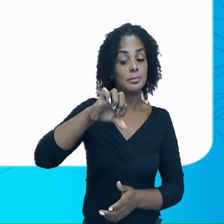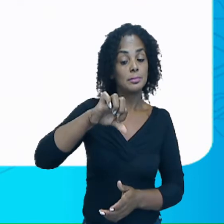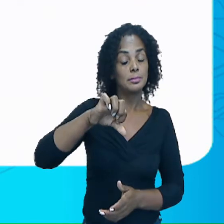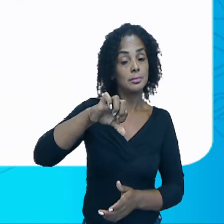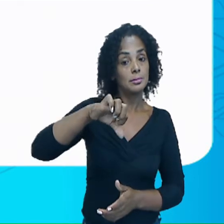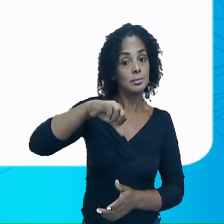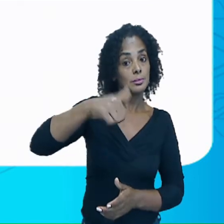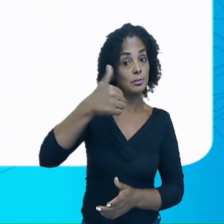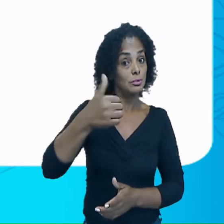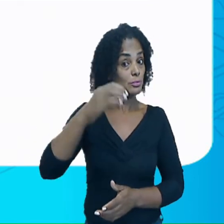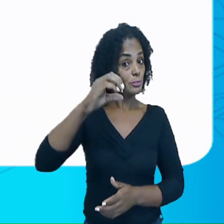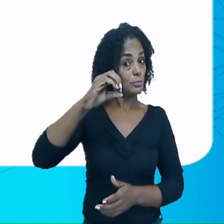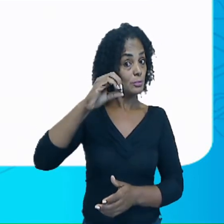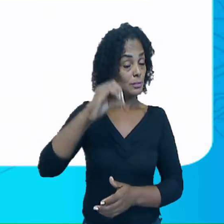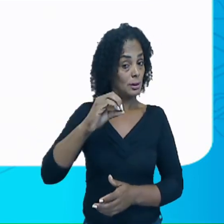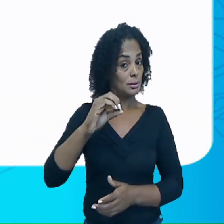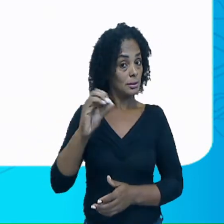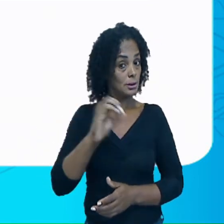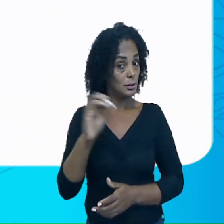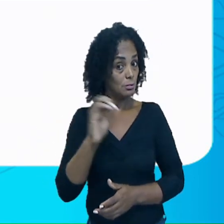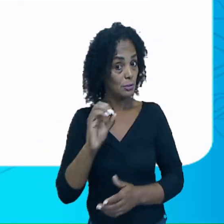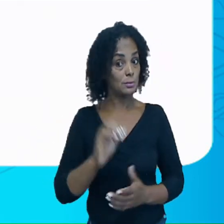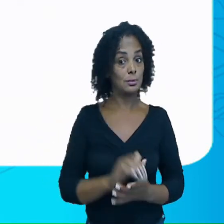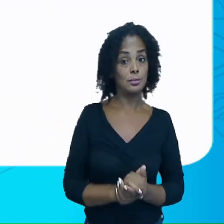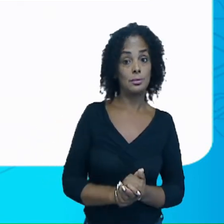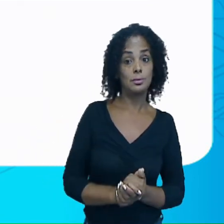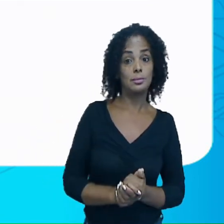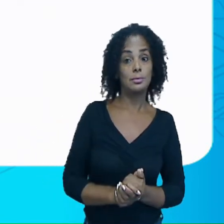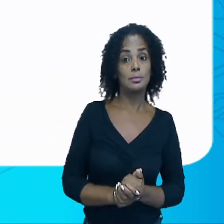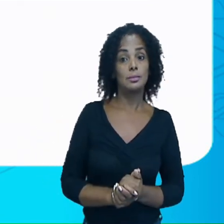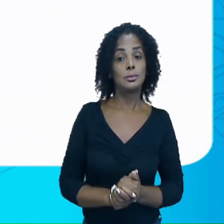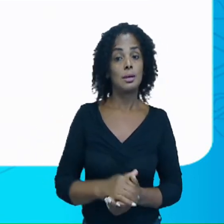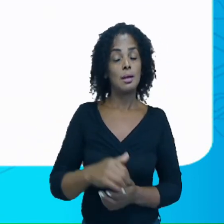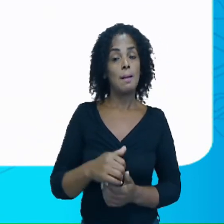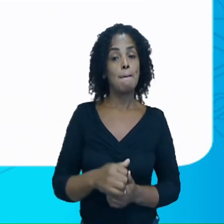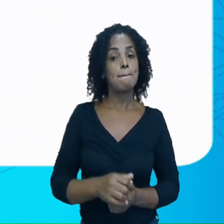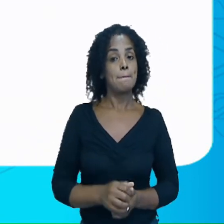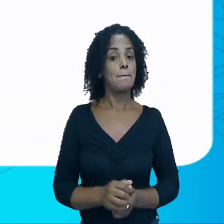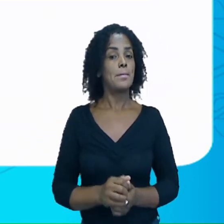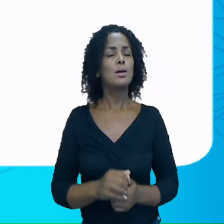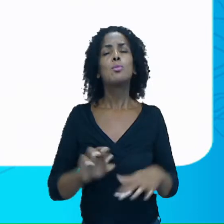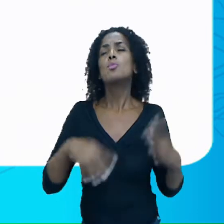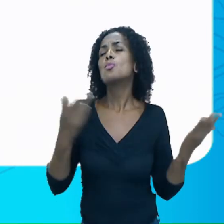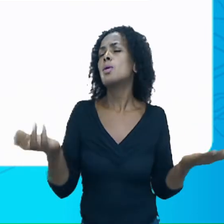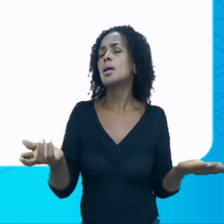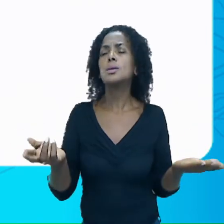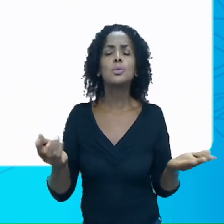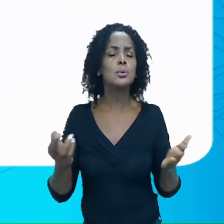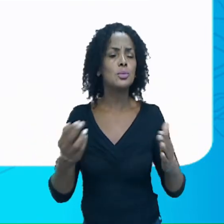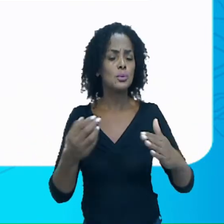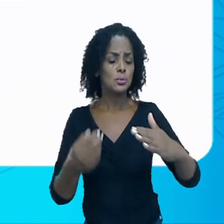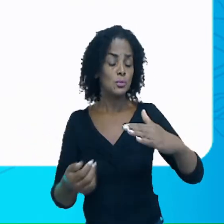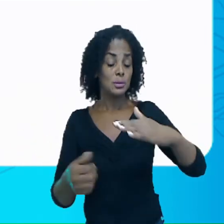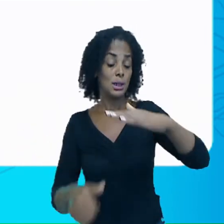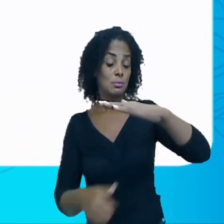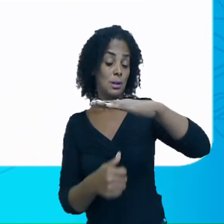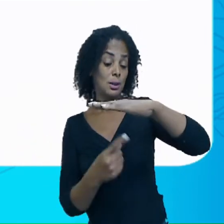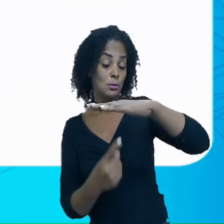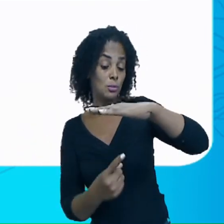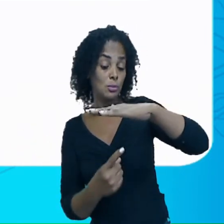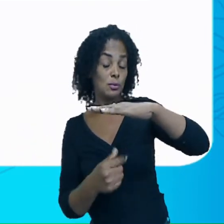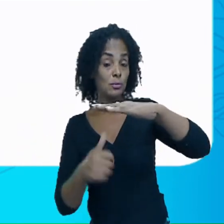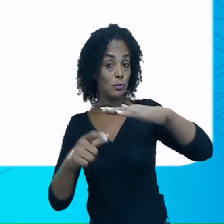centésimo e milésimo, ou seja, quando o denominador for representado por 10, nós